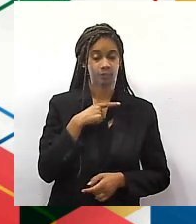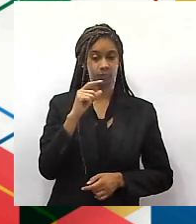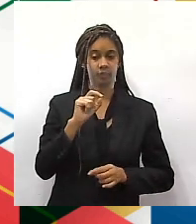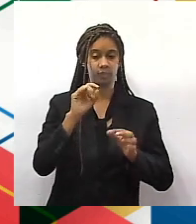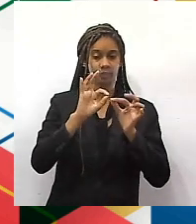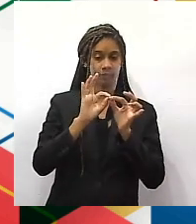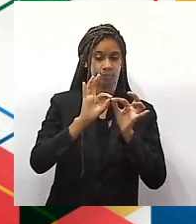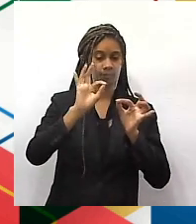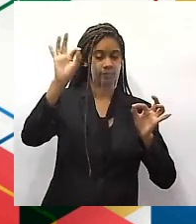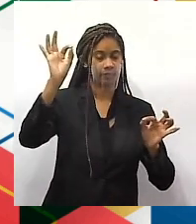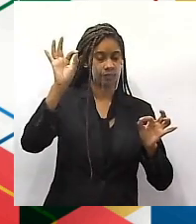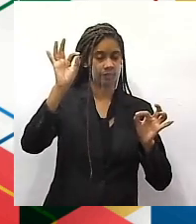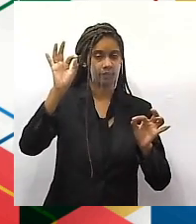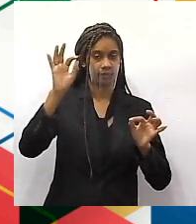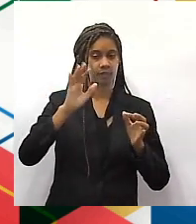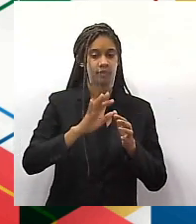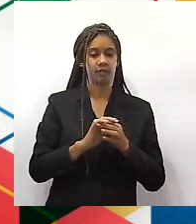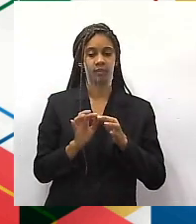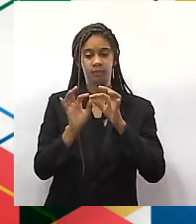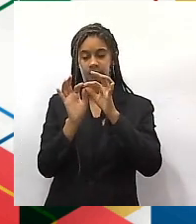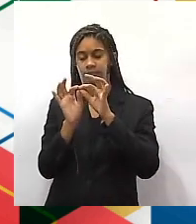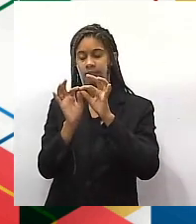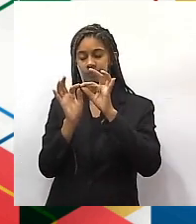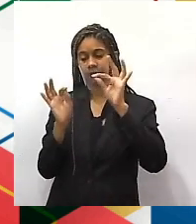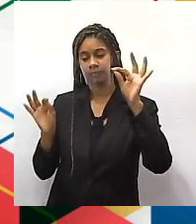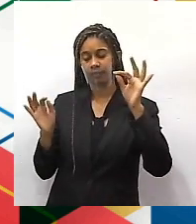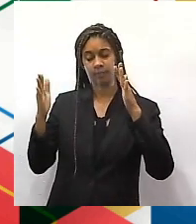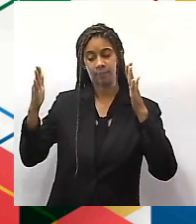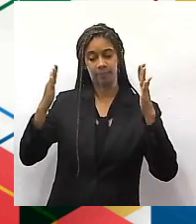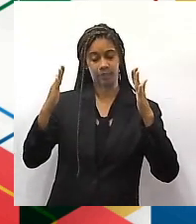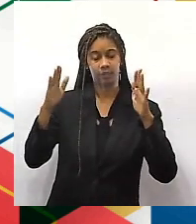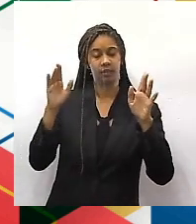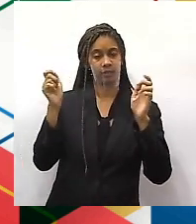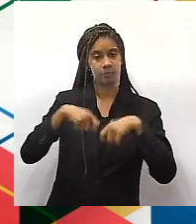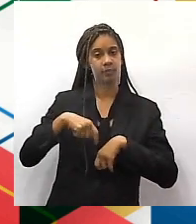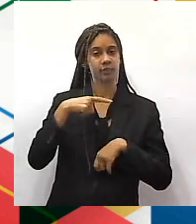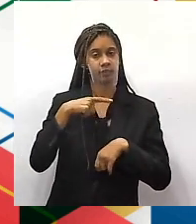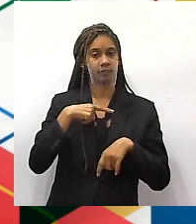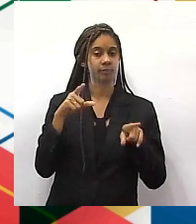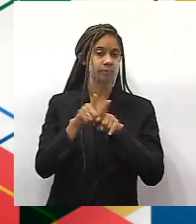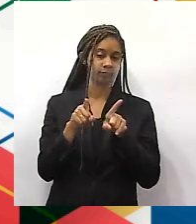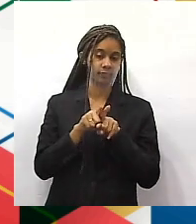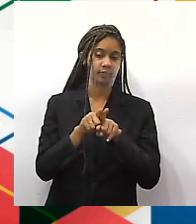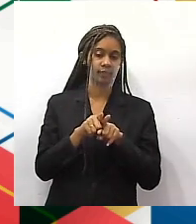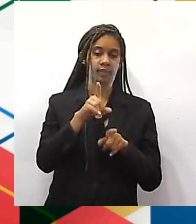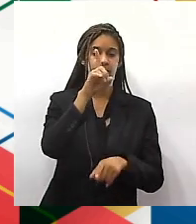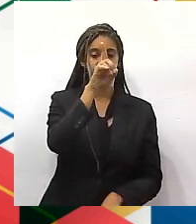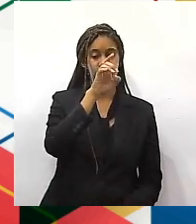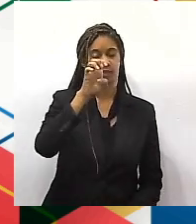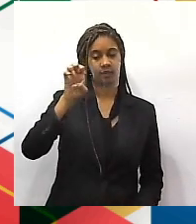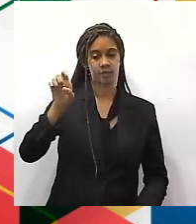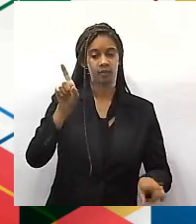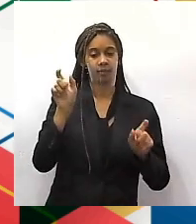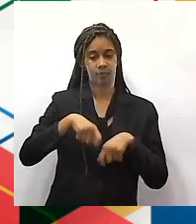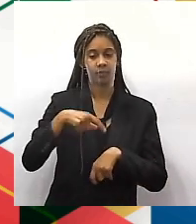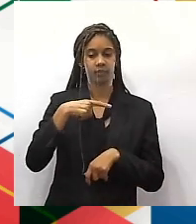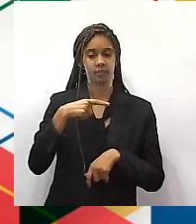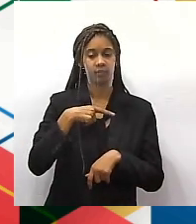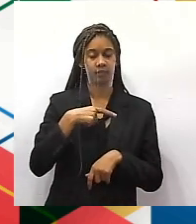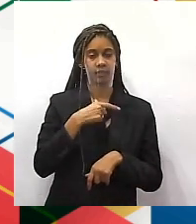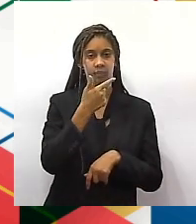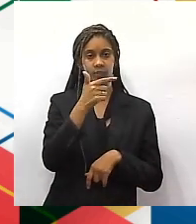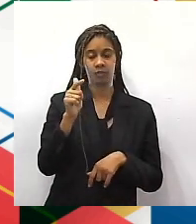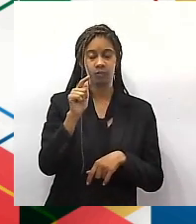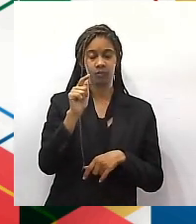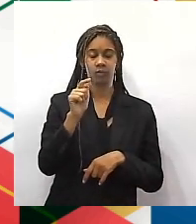às duas anteriores. Eu posso ter uma reta paralela à reta DE passando pelo ponto A. E como